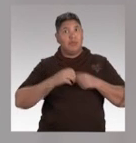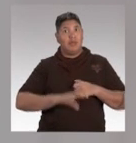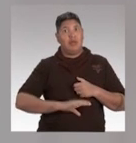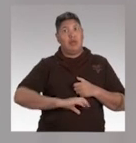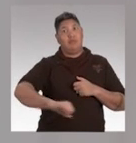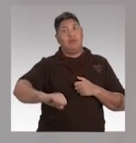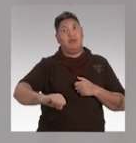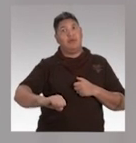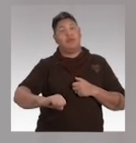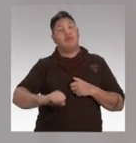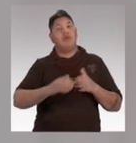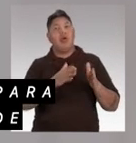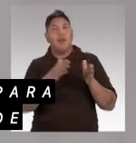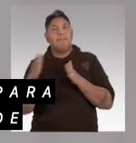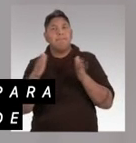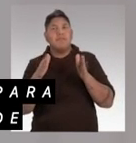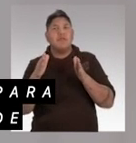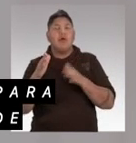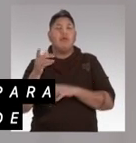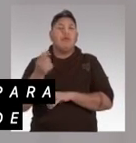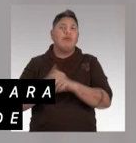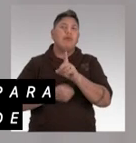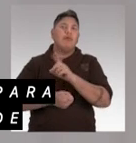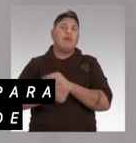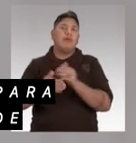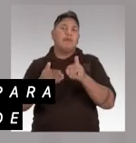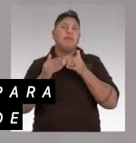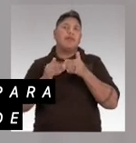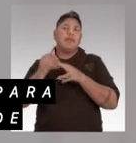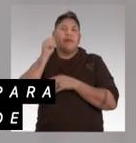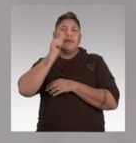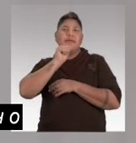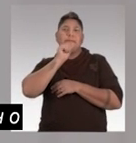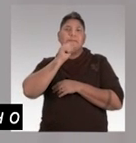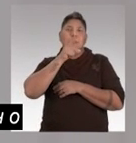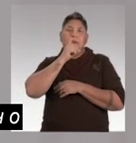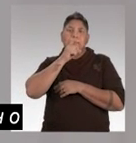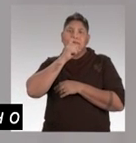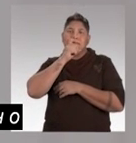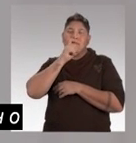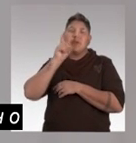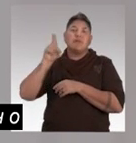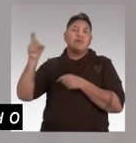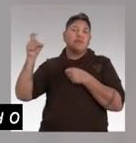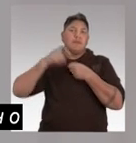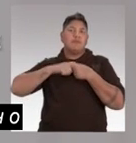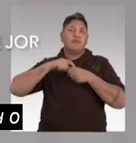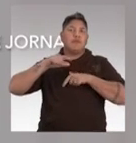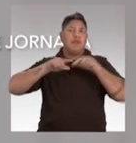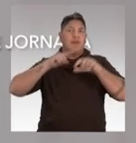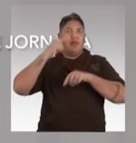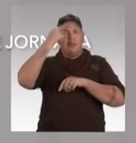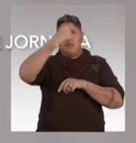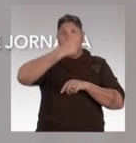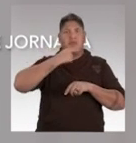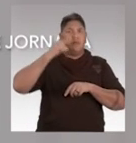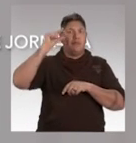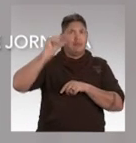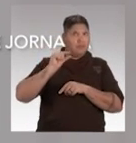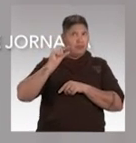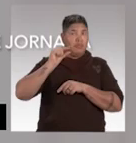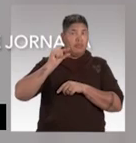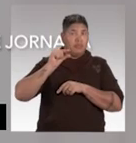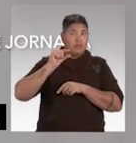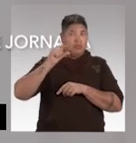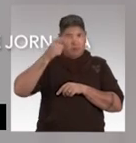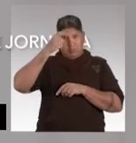de aborto, revisão de prazos para licença maternidade e paternidade, retorno ao trabalho com redução de jornada,